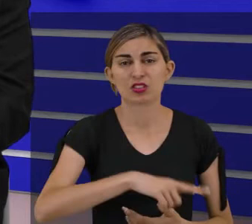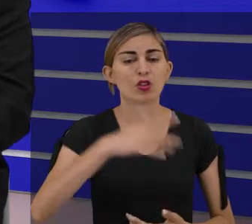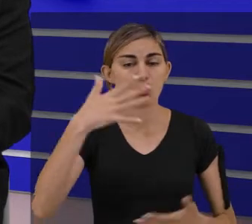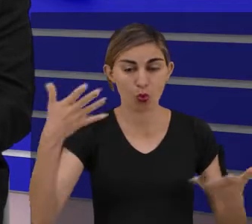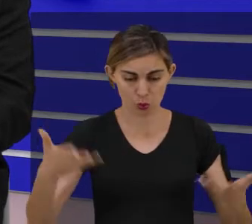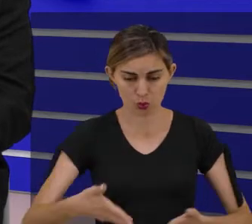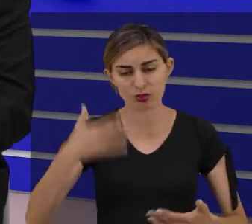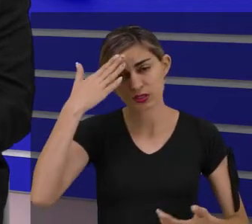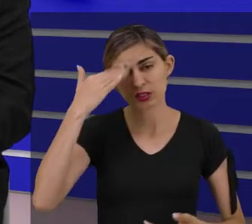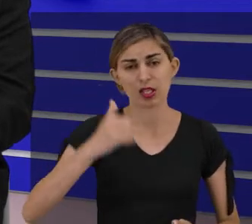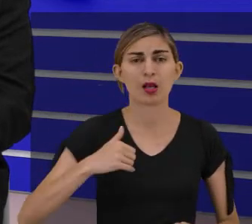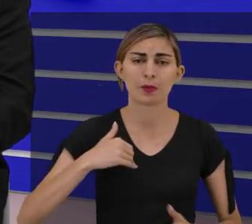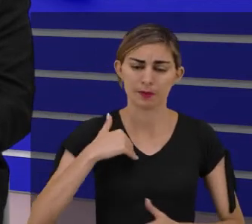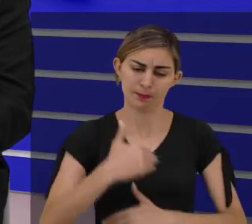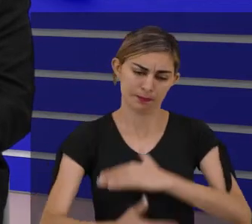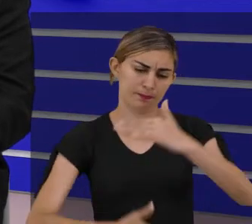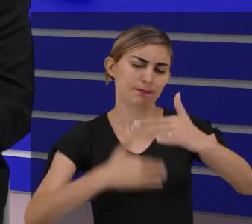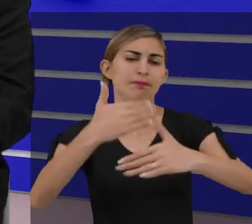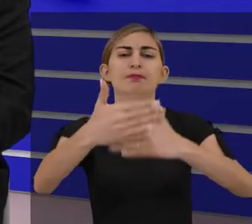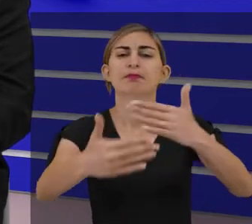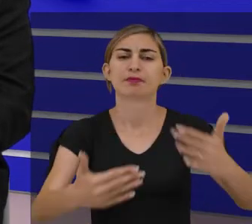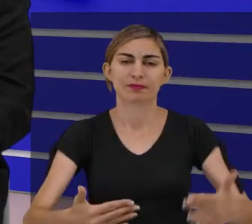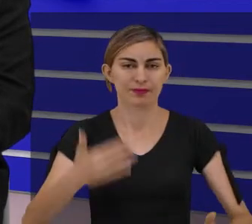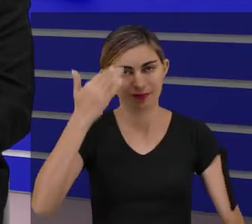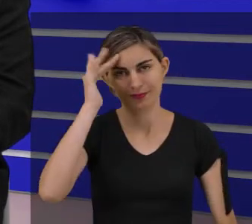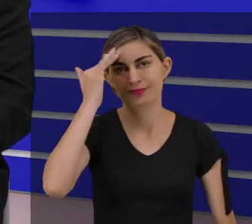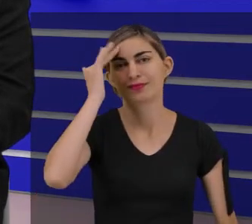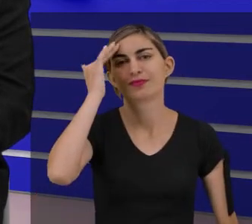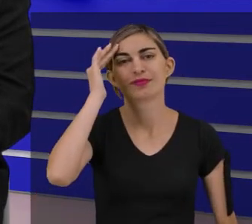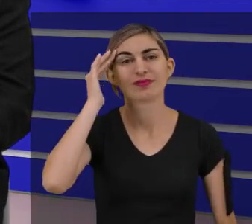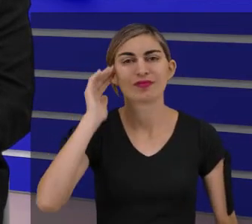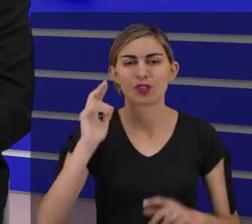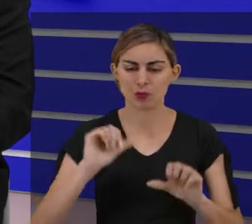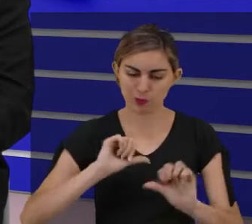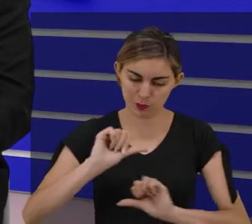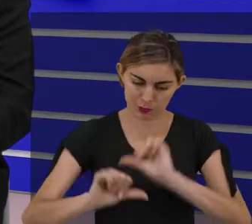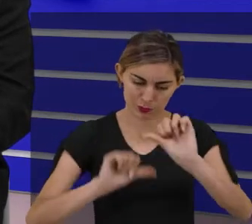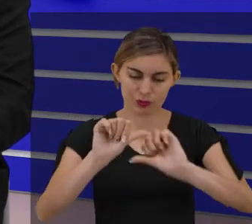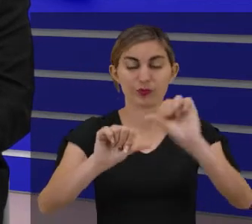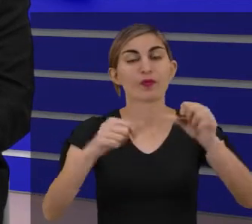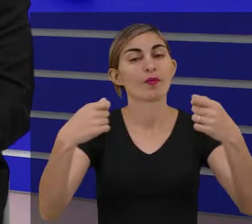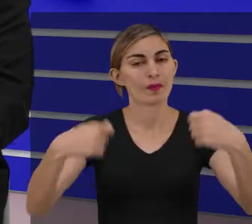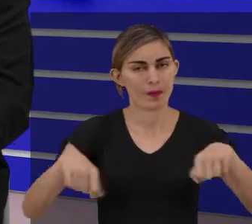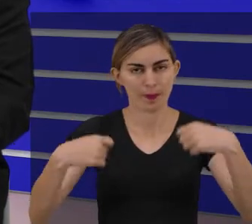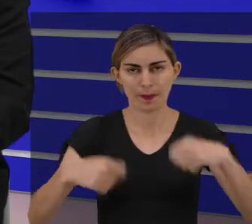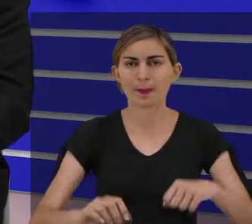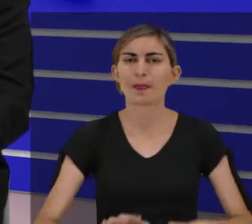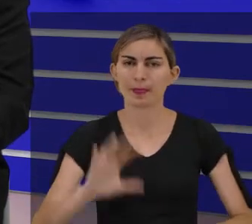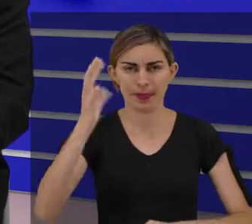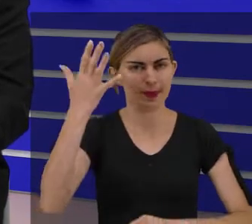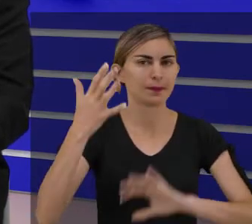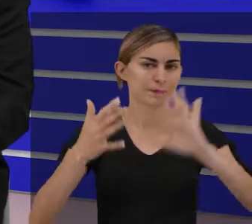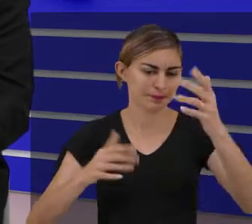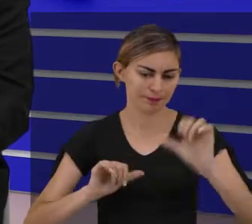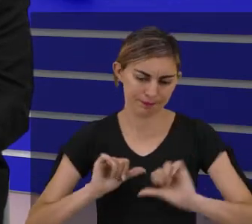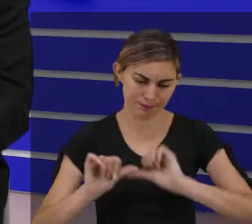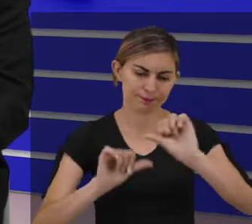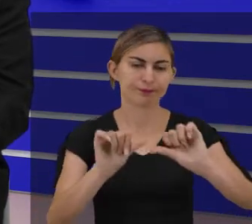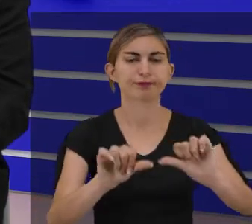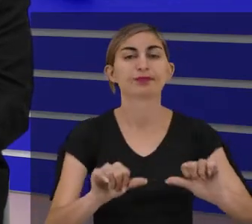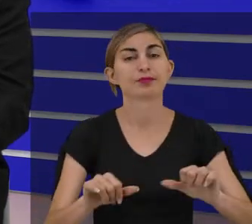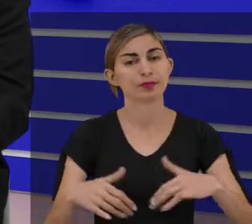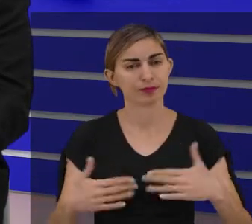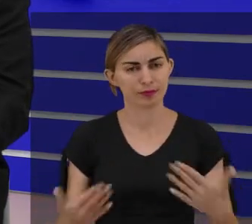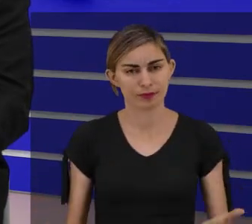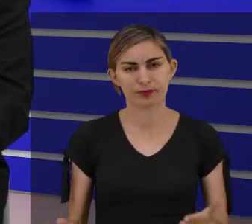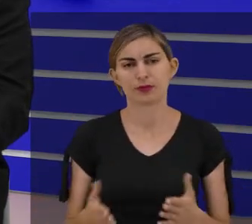avanço significativo e que as mudanças precisam ocorrer paralelamente. Aí,